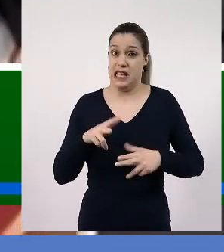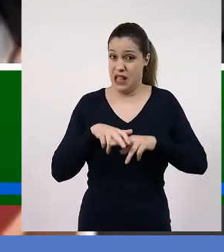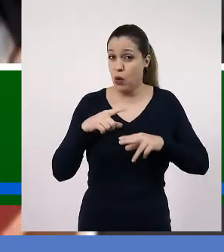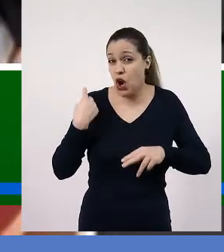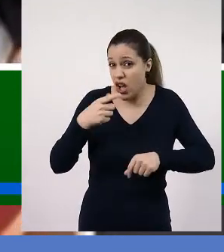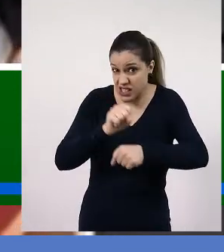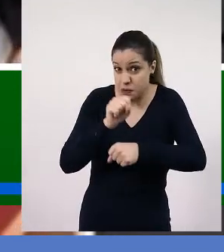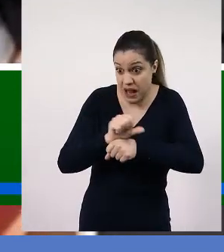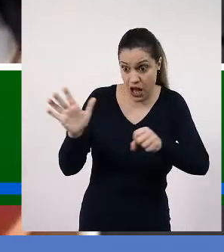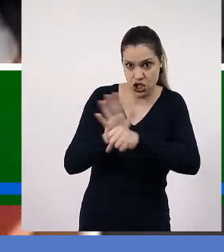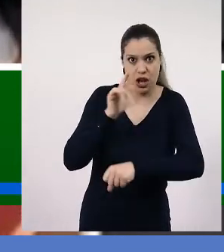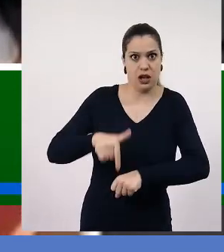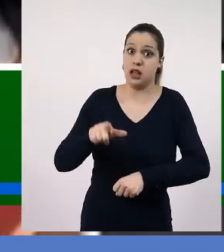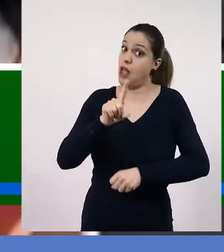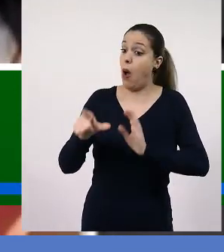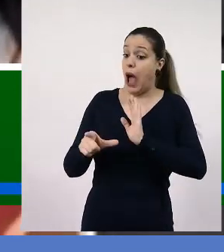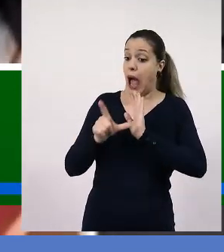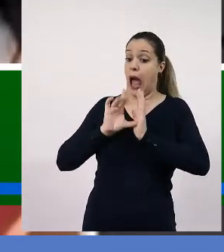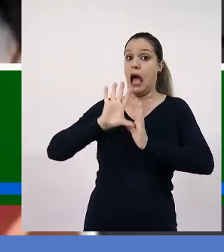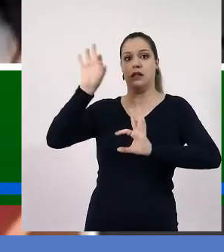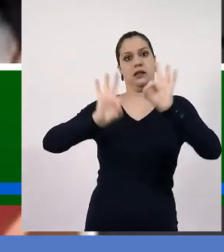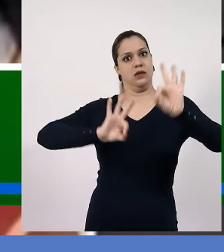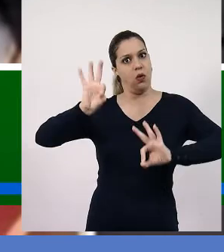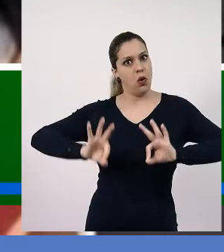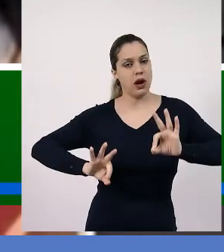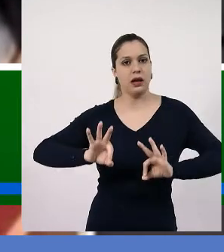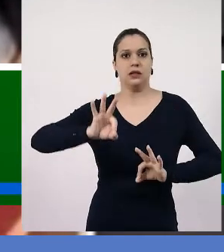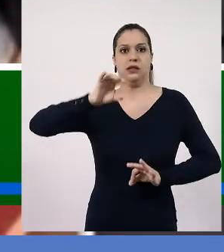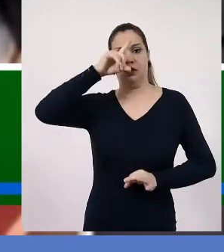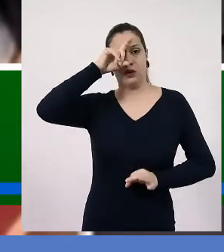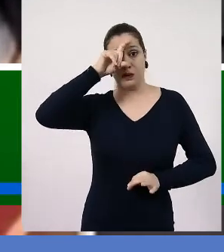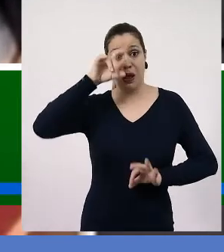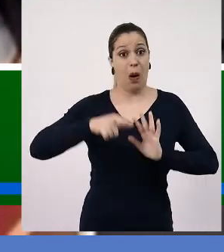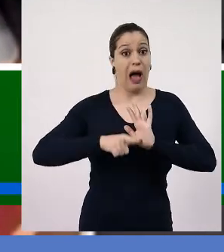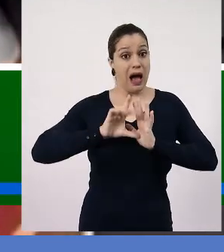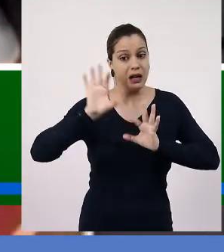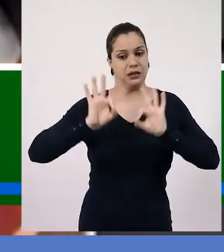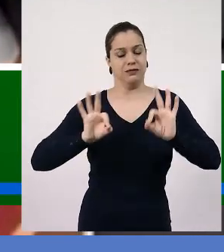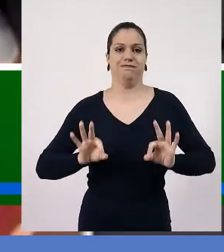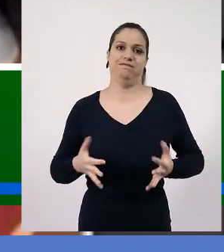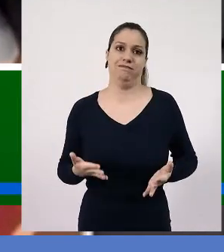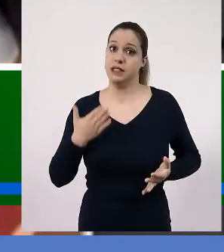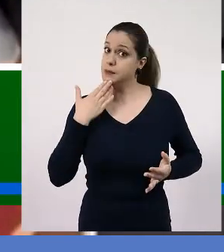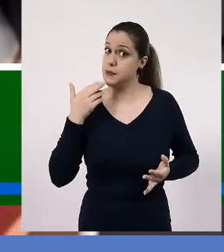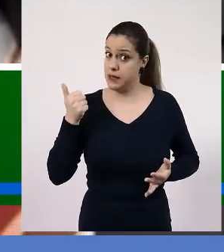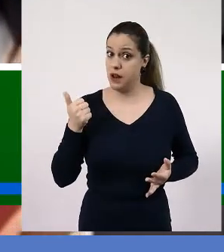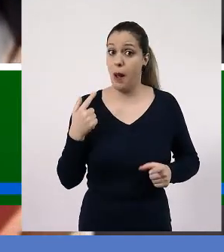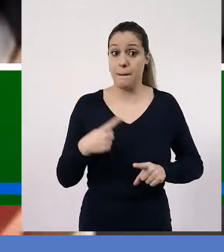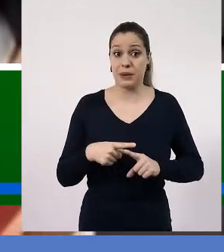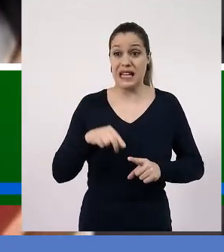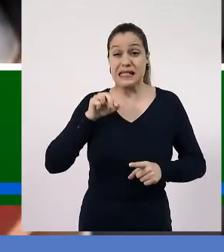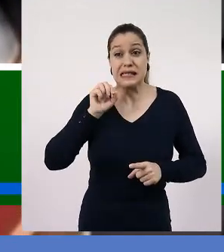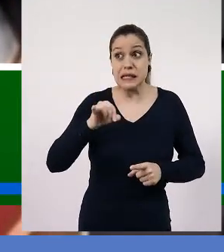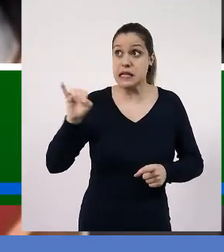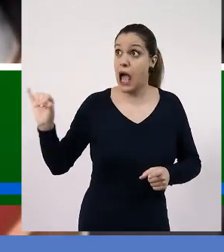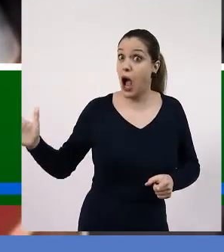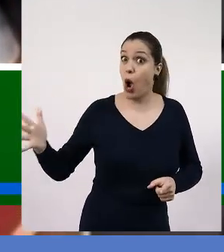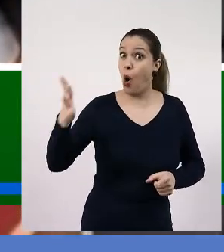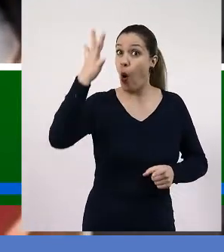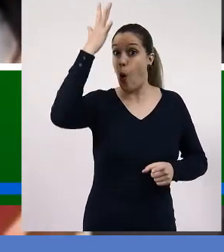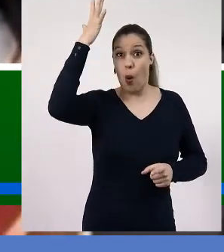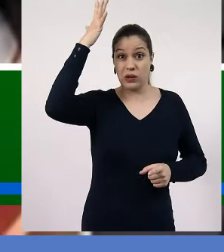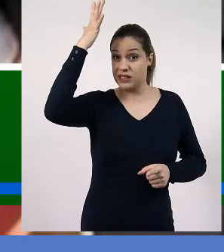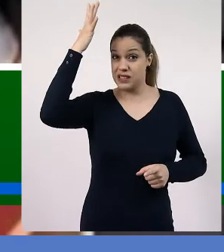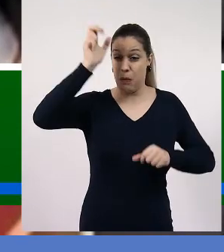Então, nesse momento de pandemia, as coisas têm que ser construídas preventivamente, tem que ser montado preventivamente, porque se vier a